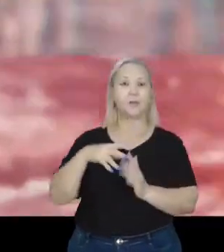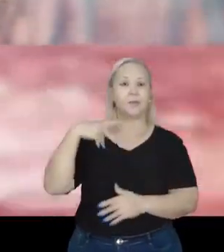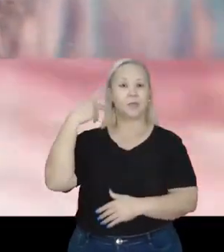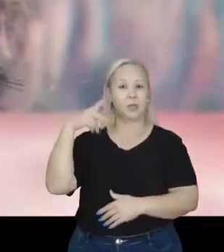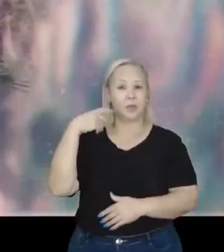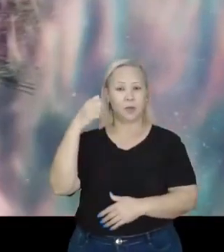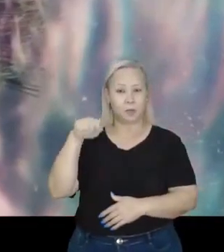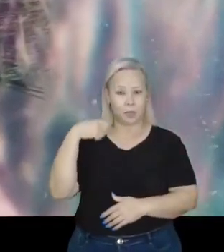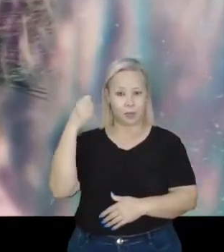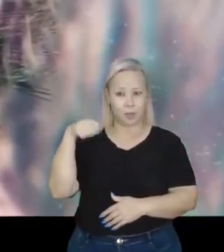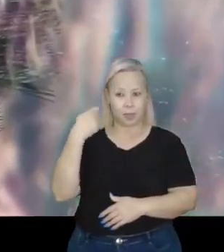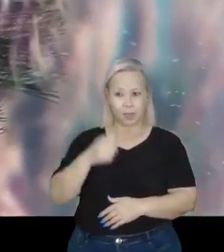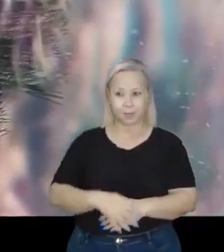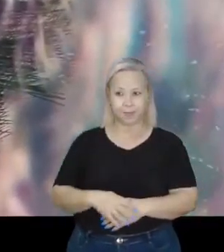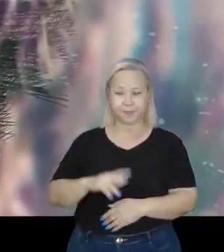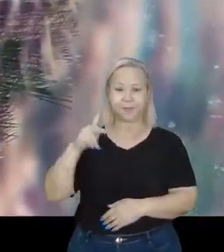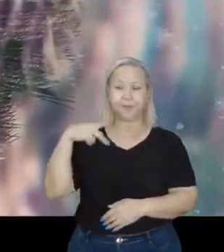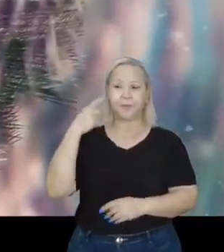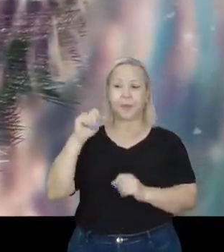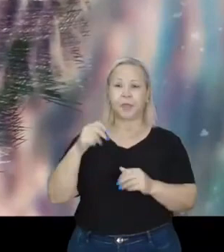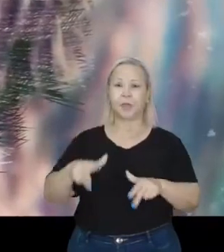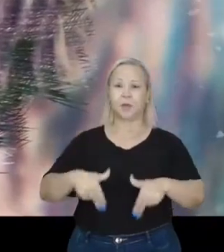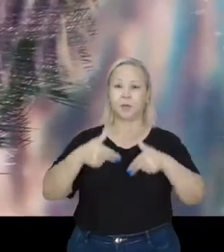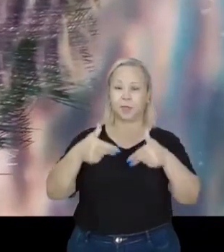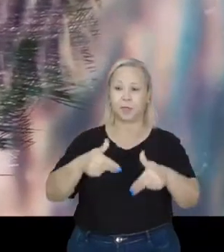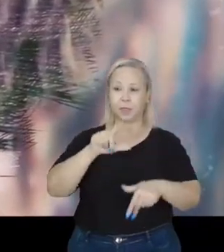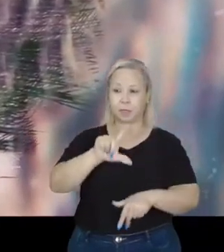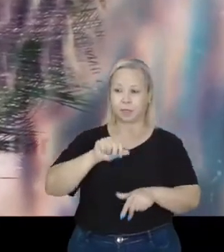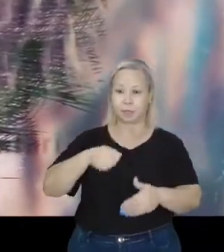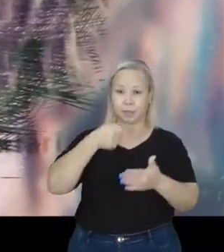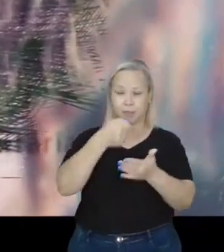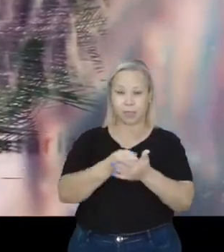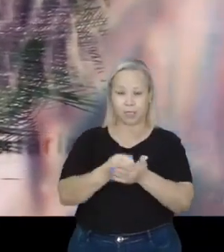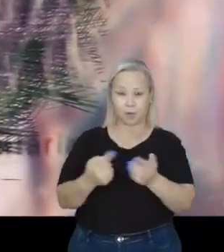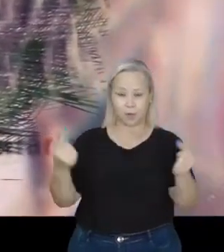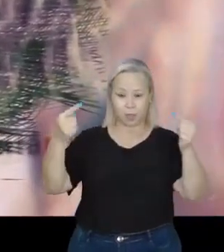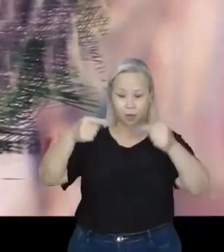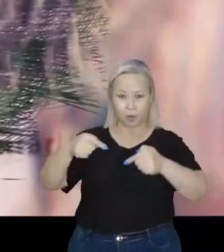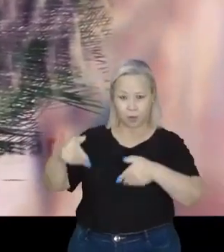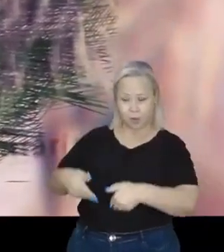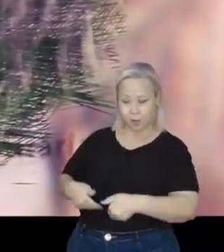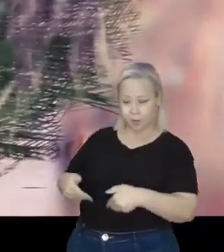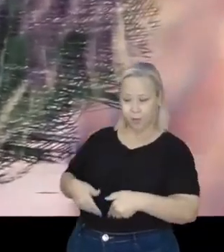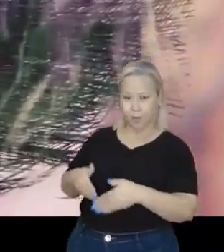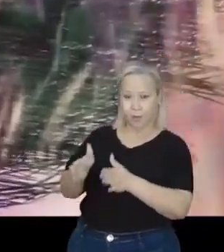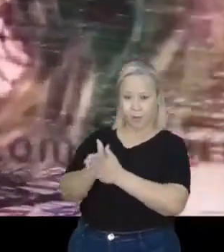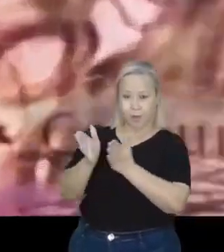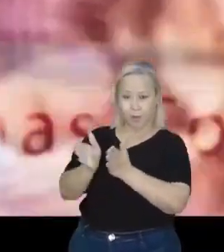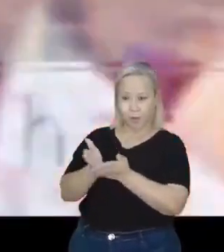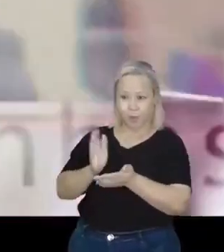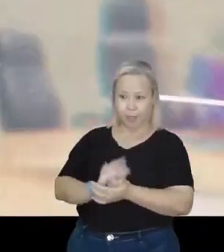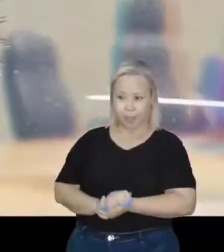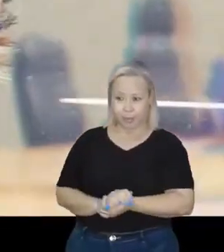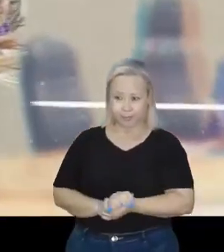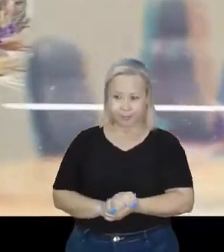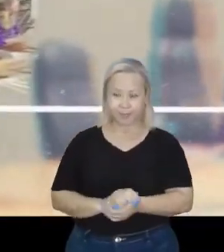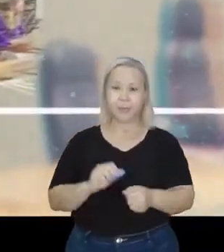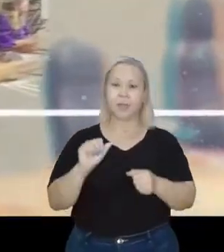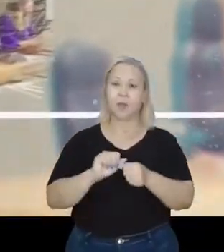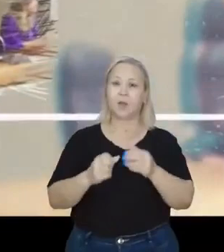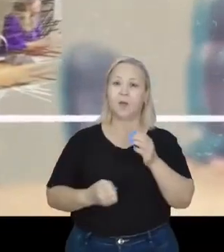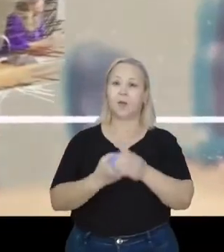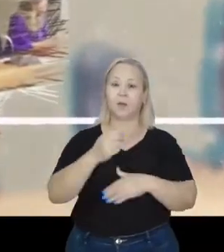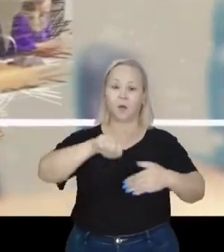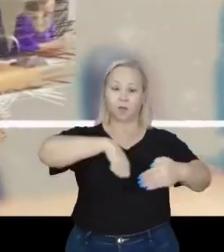Alegre. Como vereadora e militante, se destacou na luta contra a fome e a pobreza, ao constituir uma rede de cozinhas comunitárias em Porto